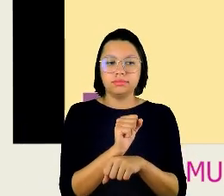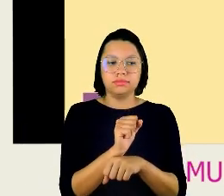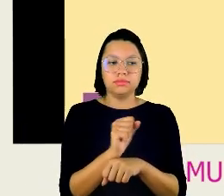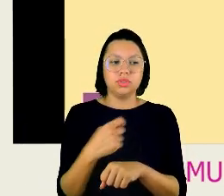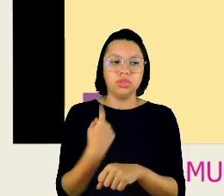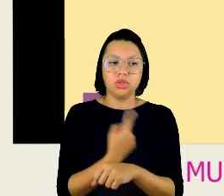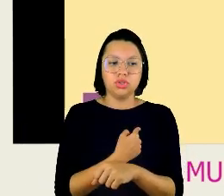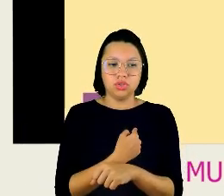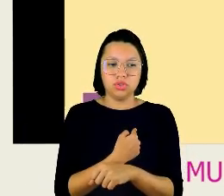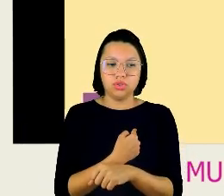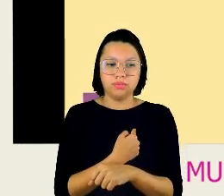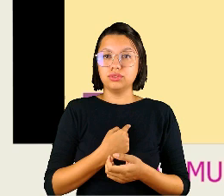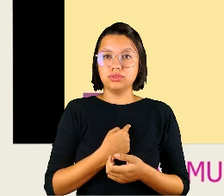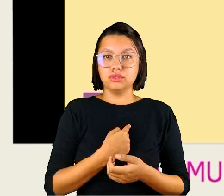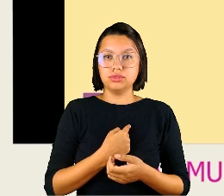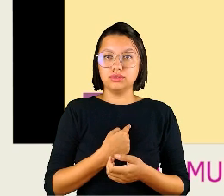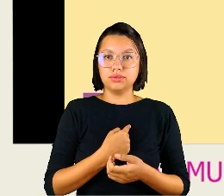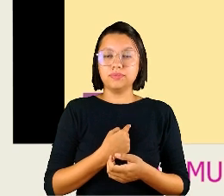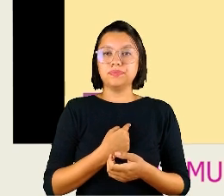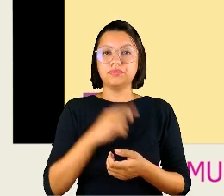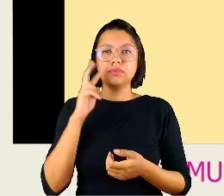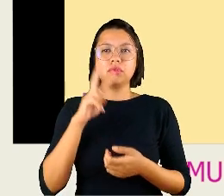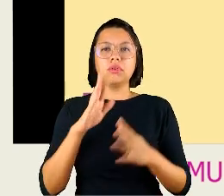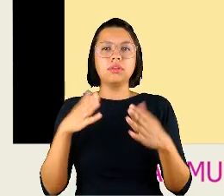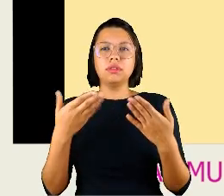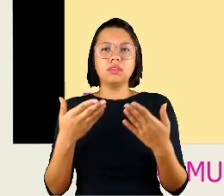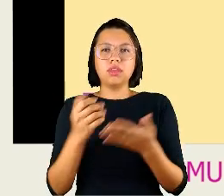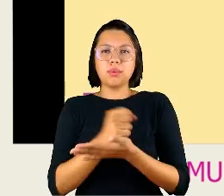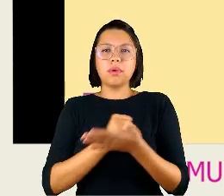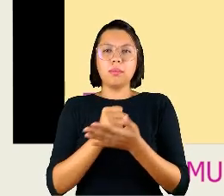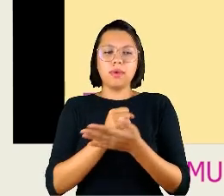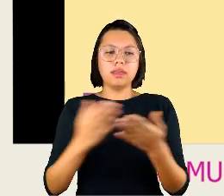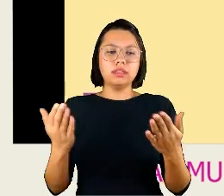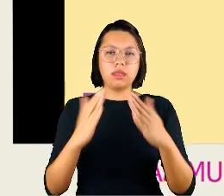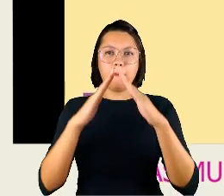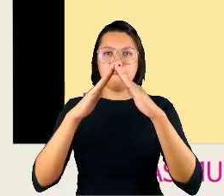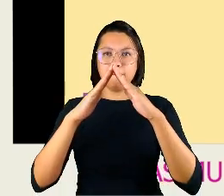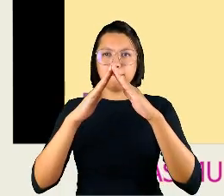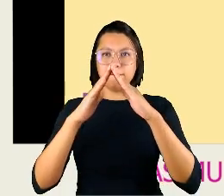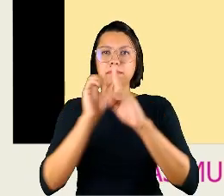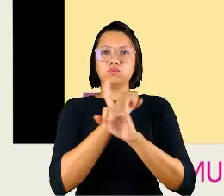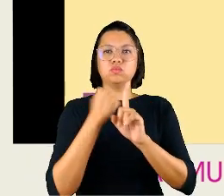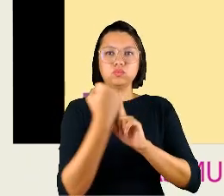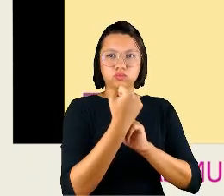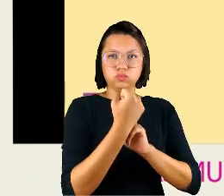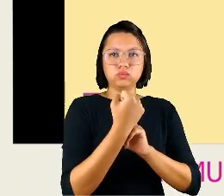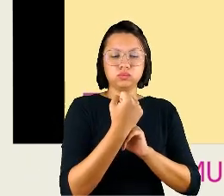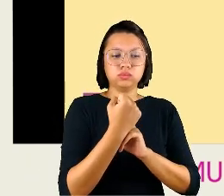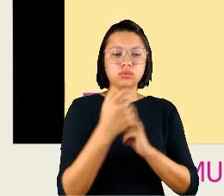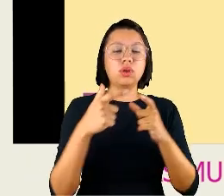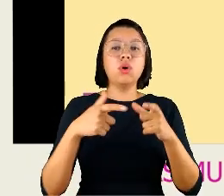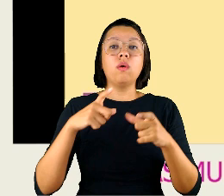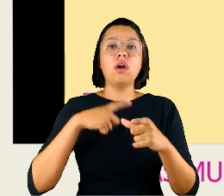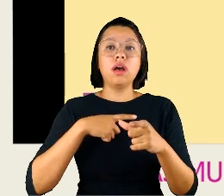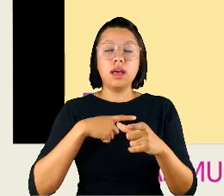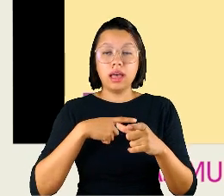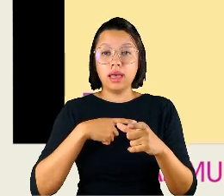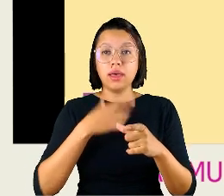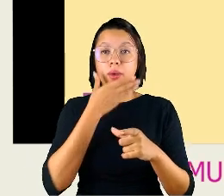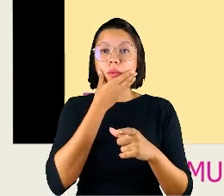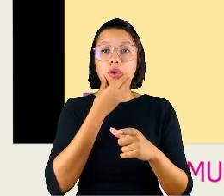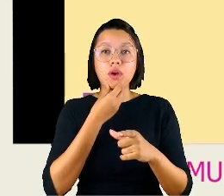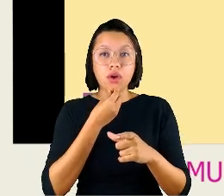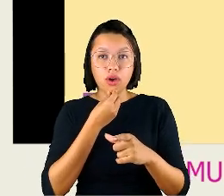A gente olha, então, para a base dessa pirâmide social, onde a gente tem homens negros e